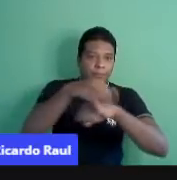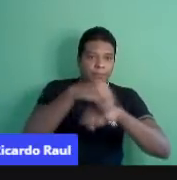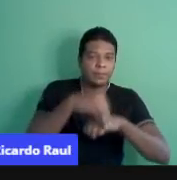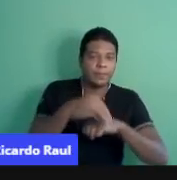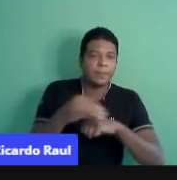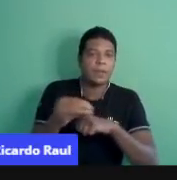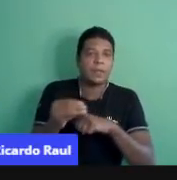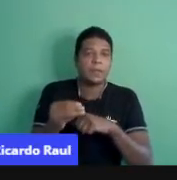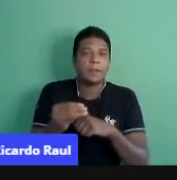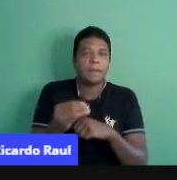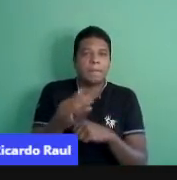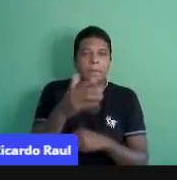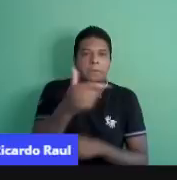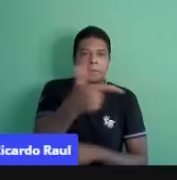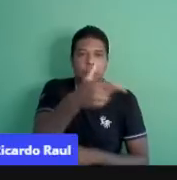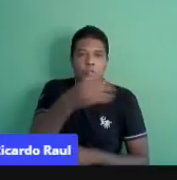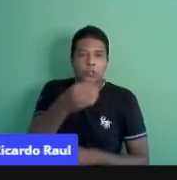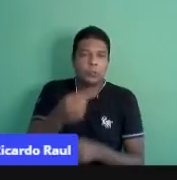anos,